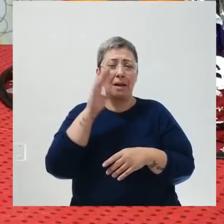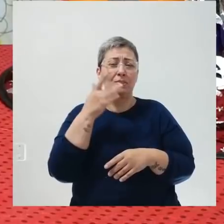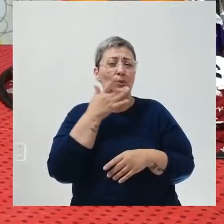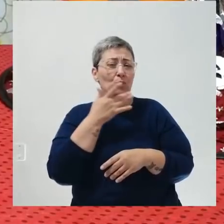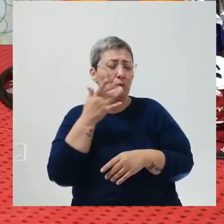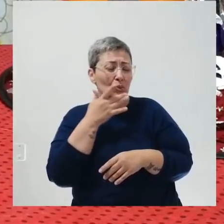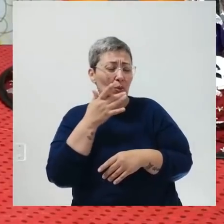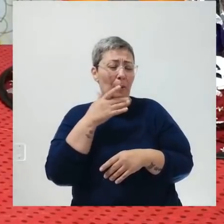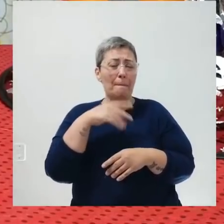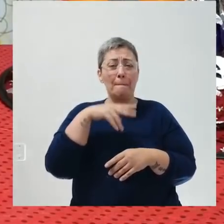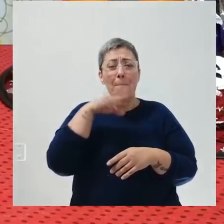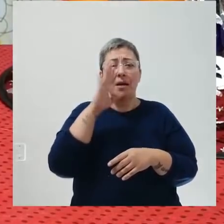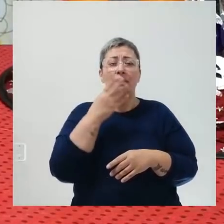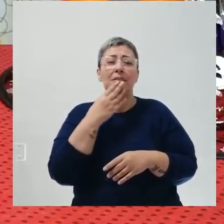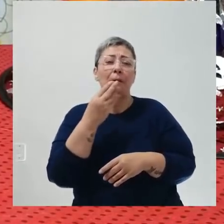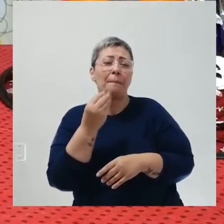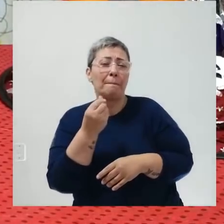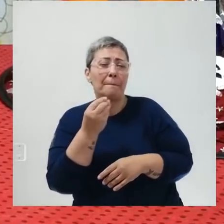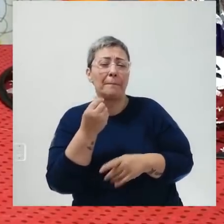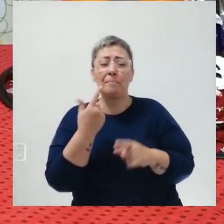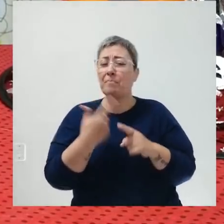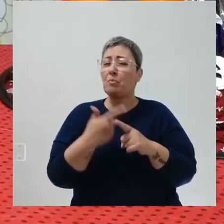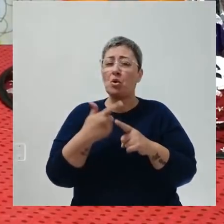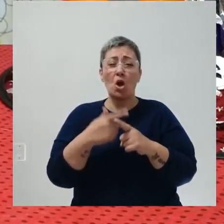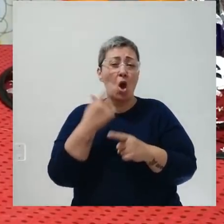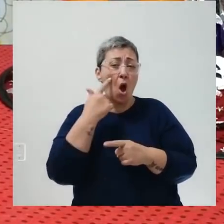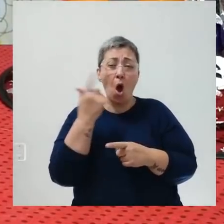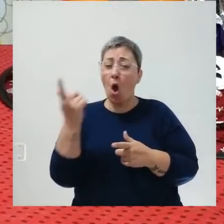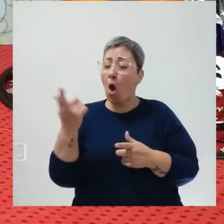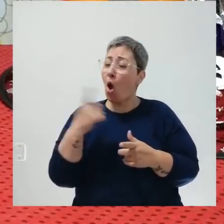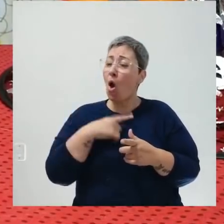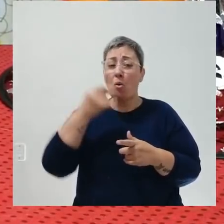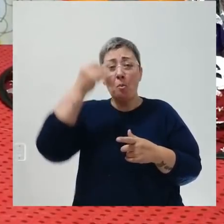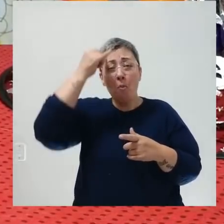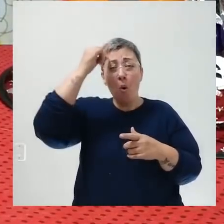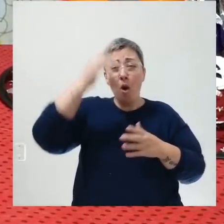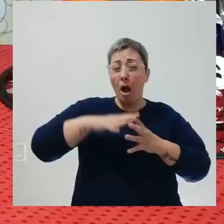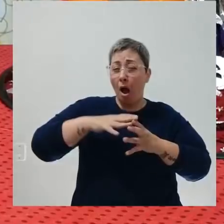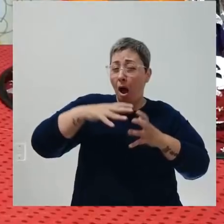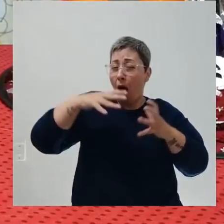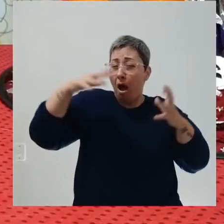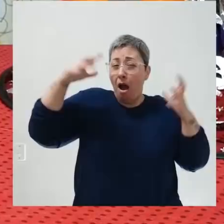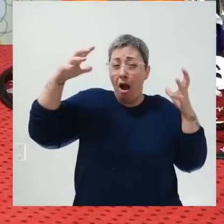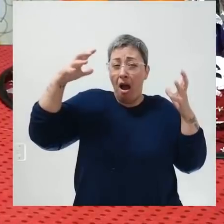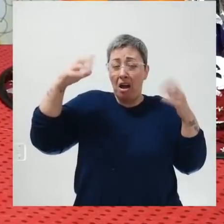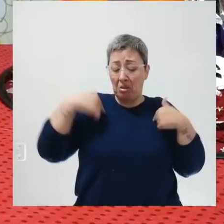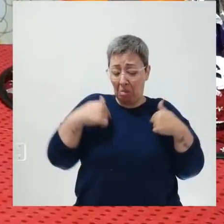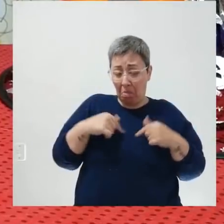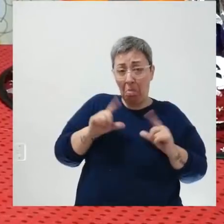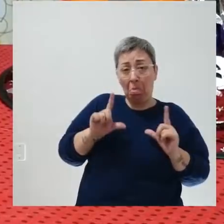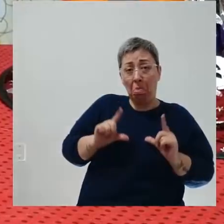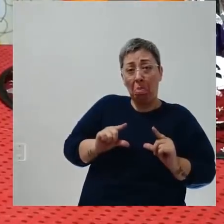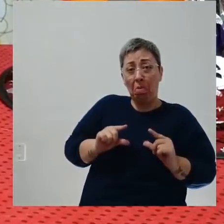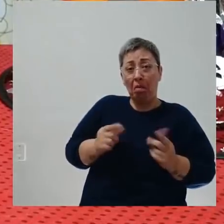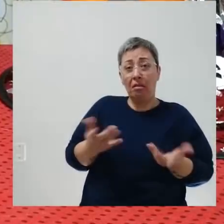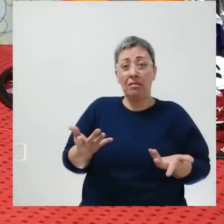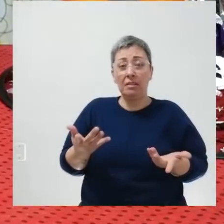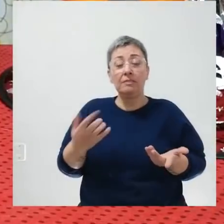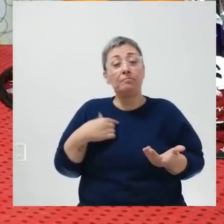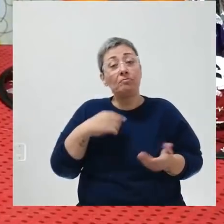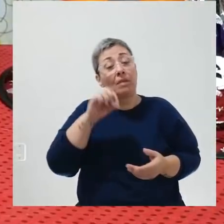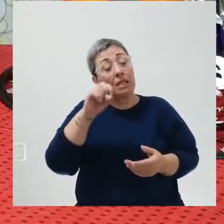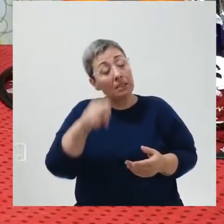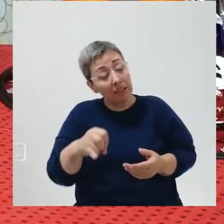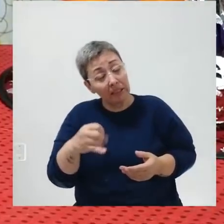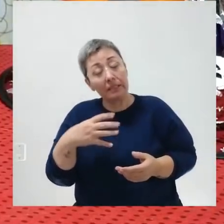mais gostosos e saborosos, porque veja só, os bois são muito maiores do que a gente. Sim, meu